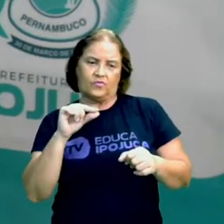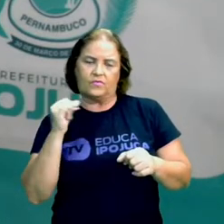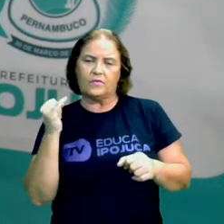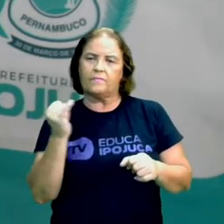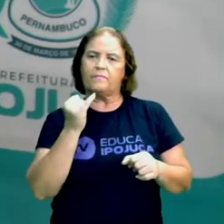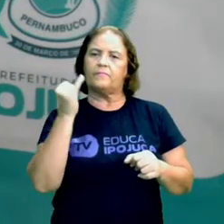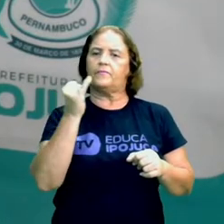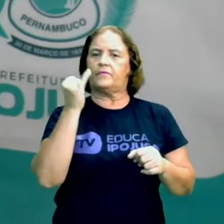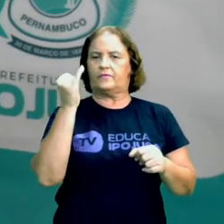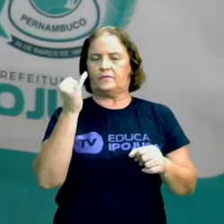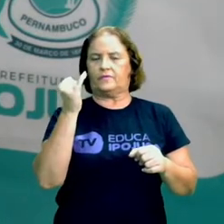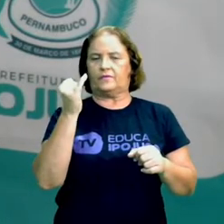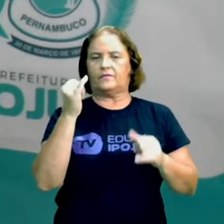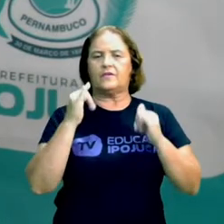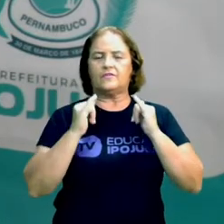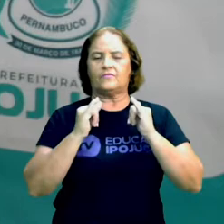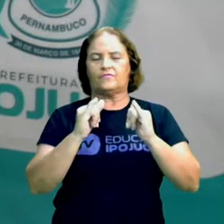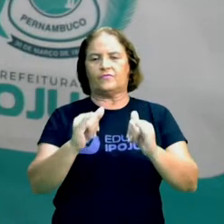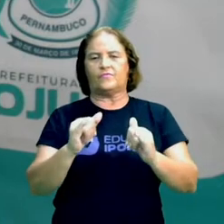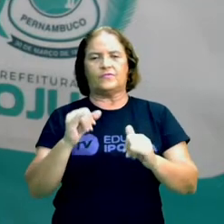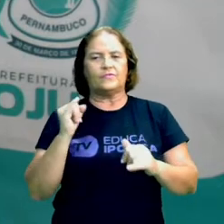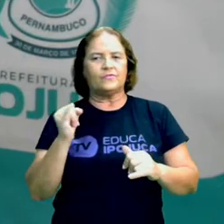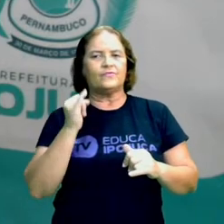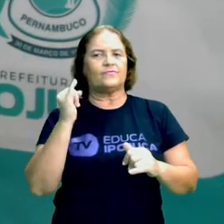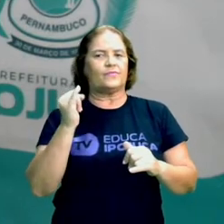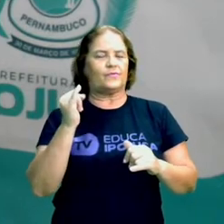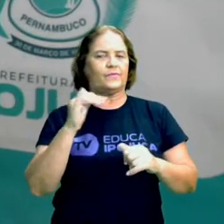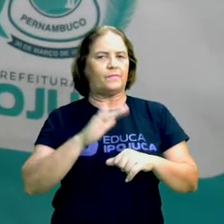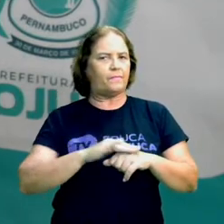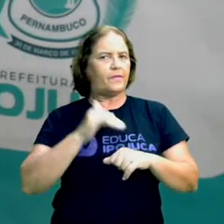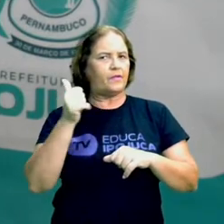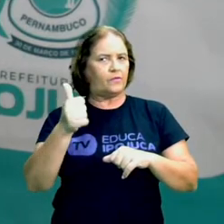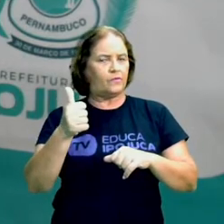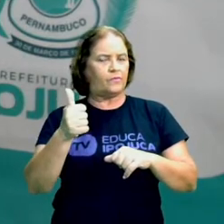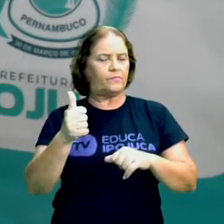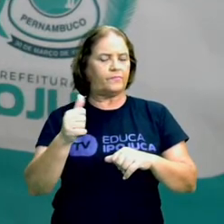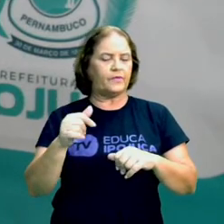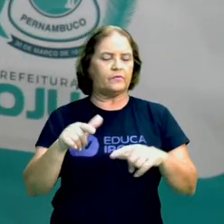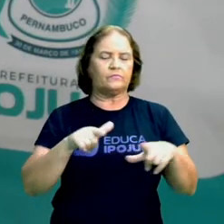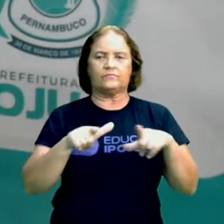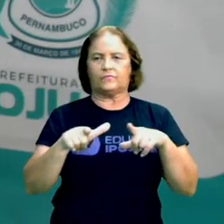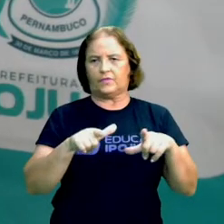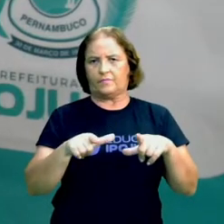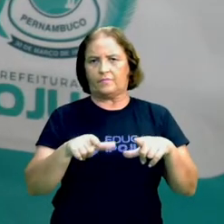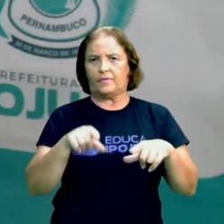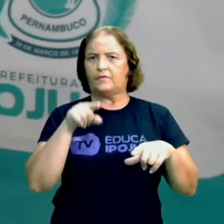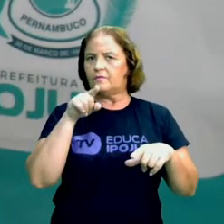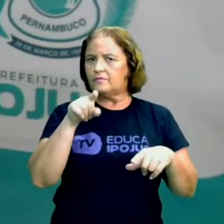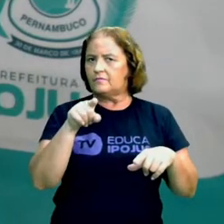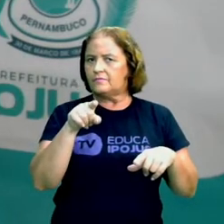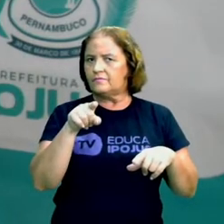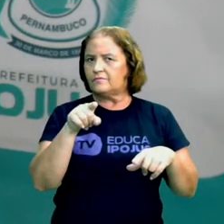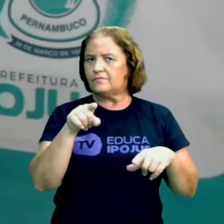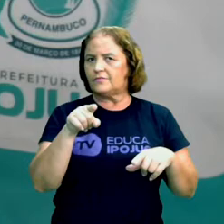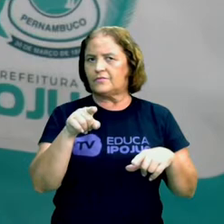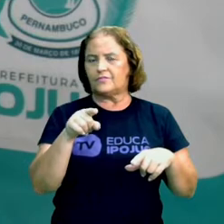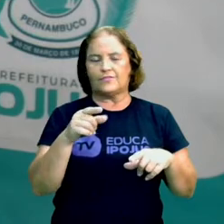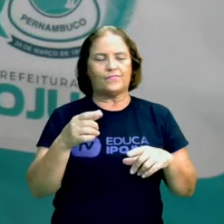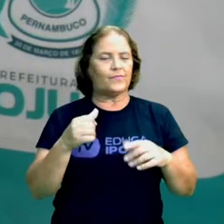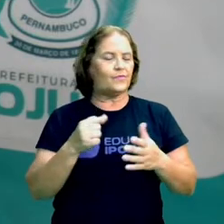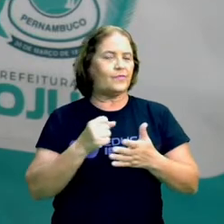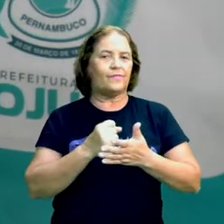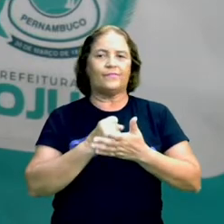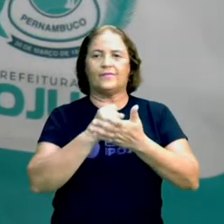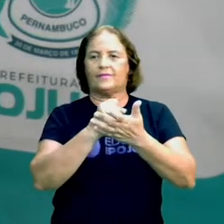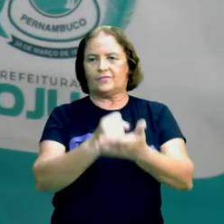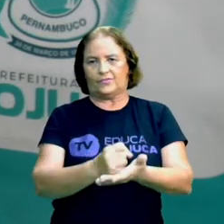as informações que são mais relevantes, então você não está trazendo um trabalho que está